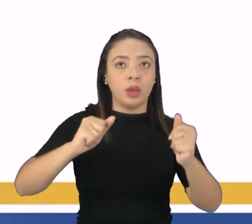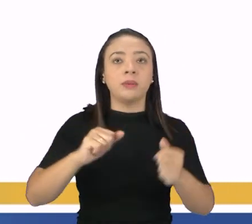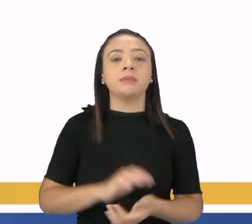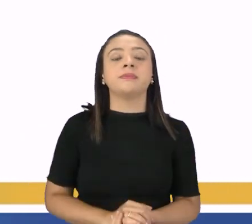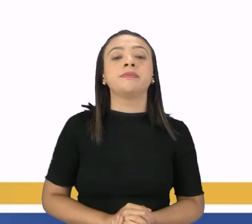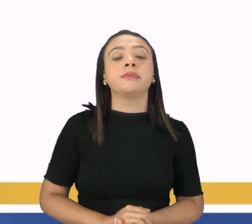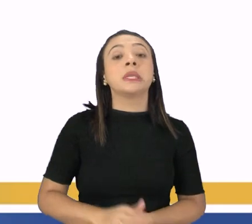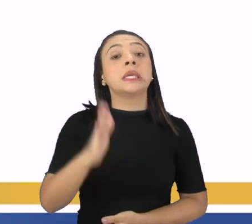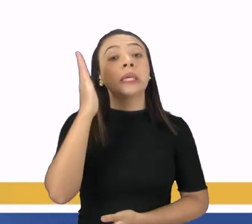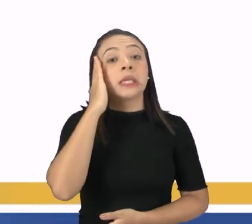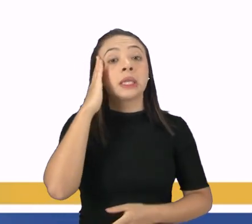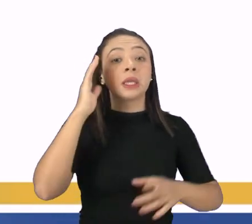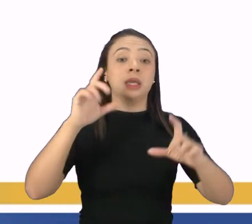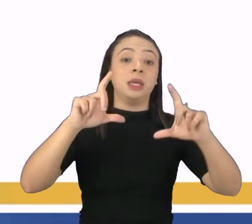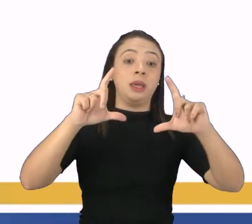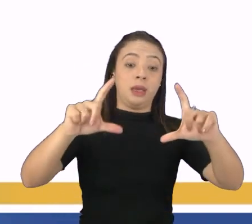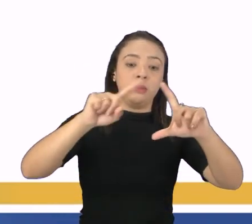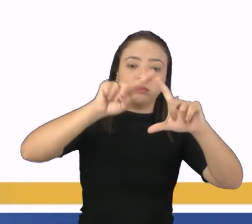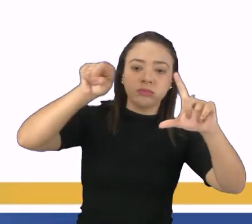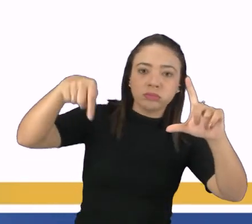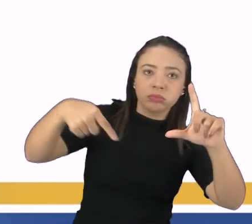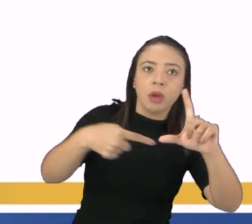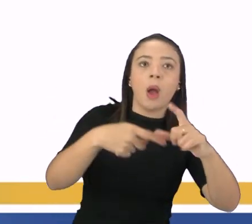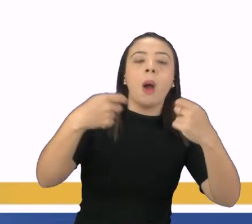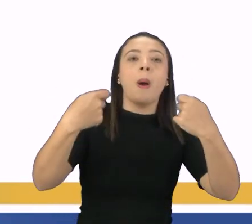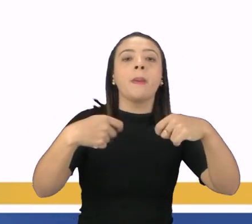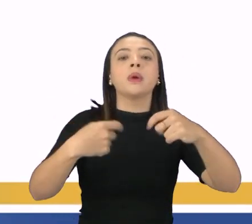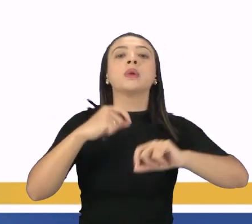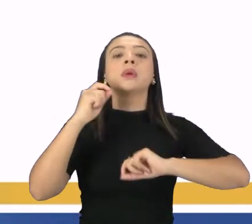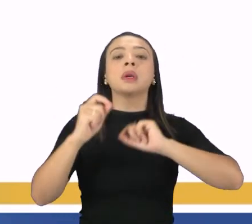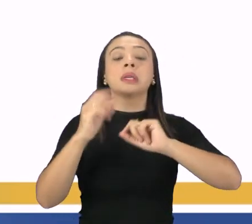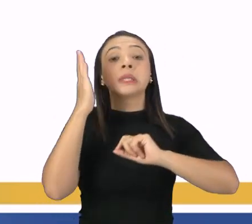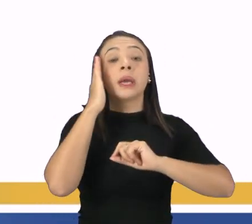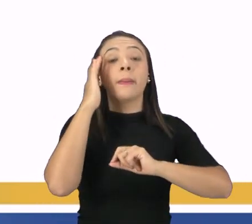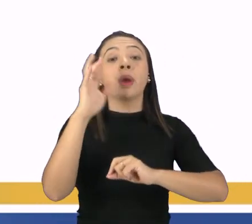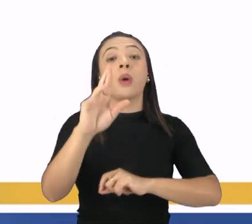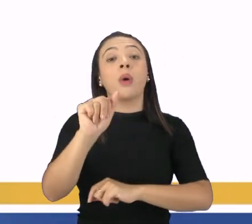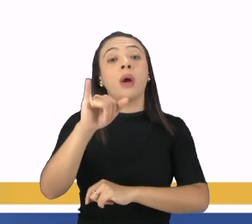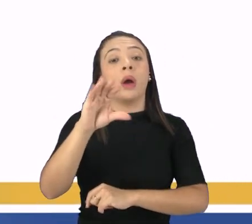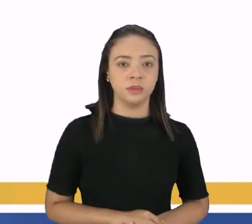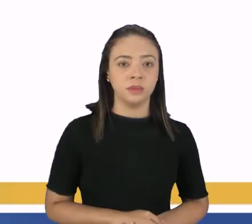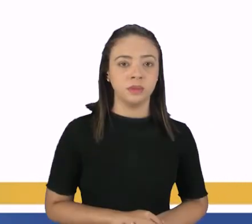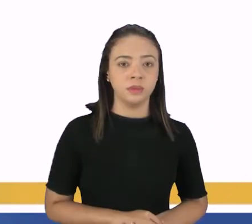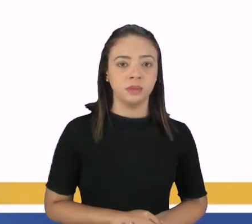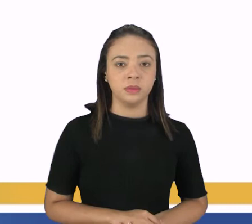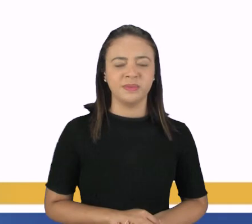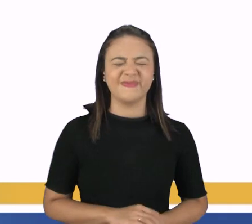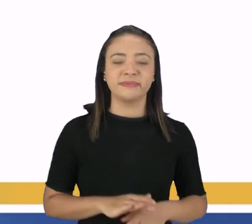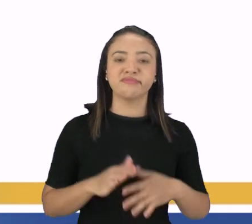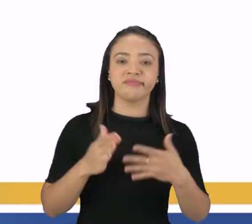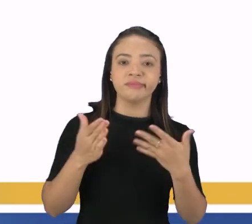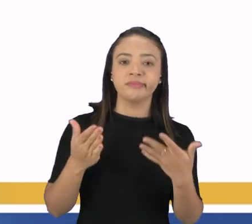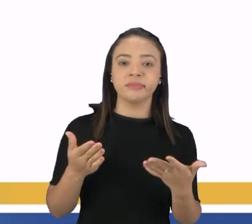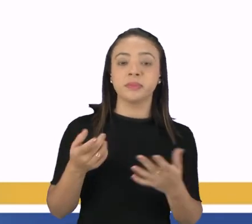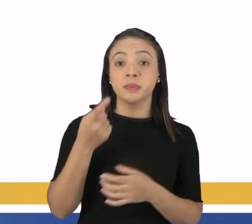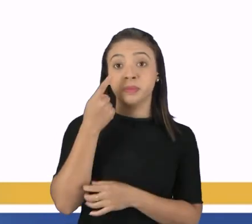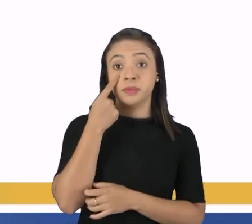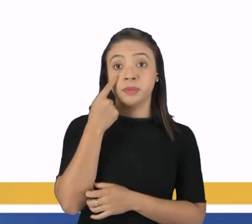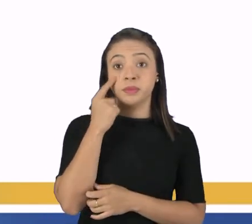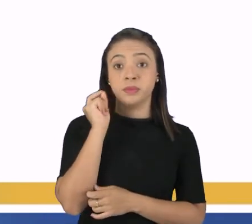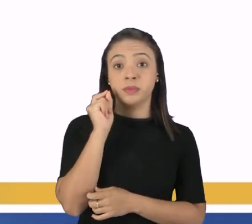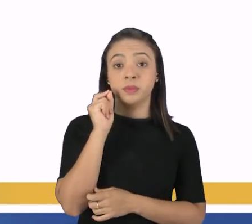área de um círculo depende do seu raio, determine a área total desta praça. Muito bem. Então, observe